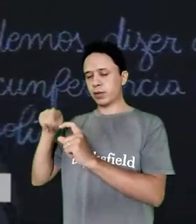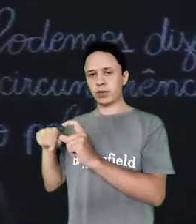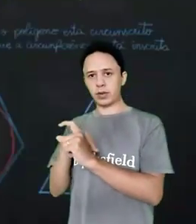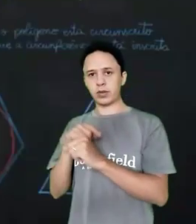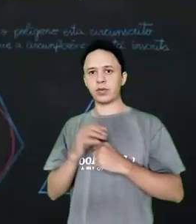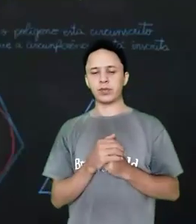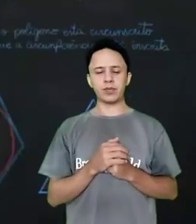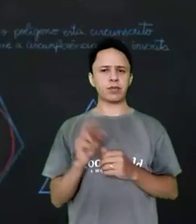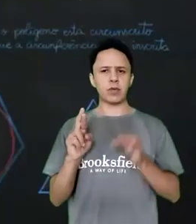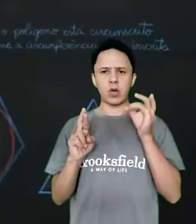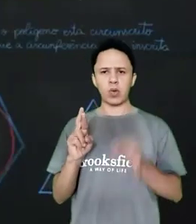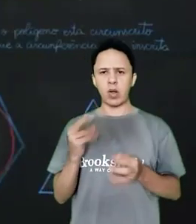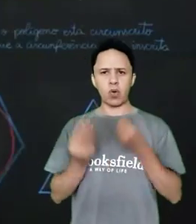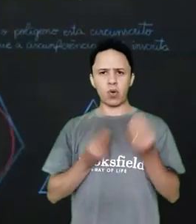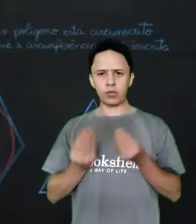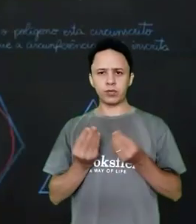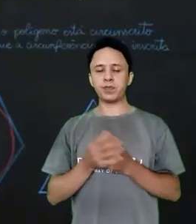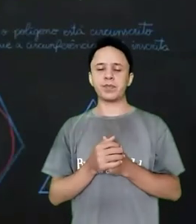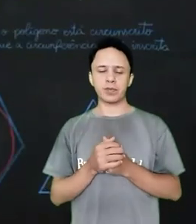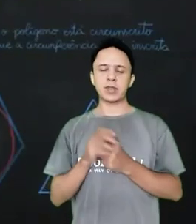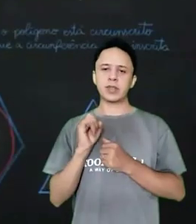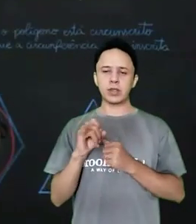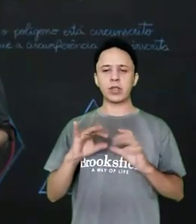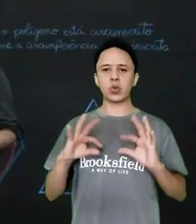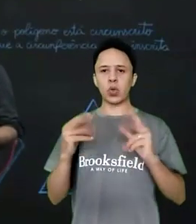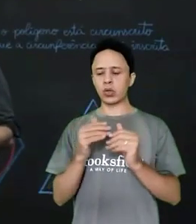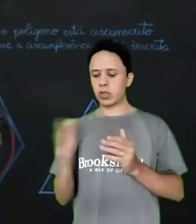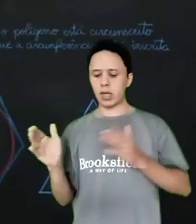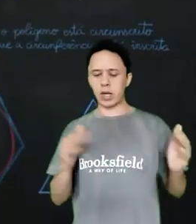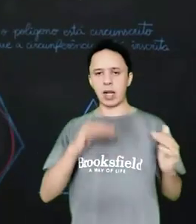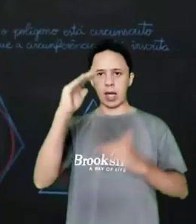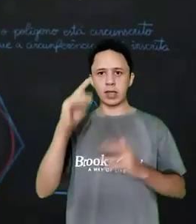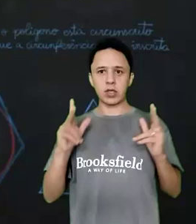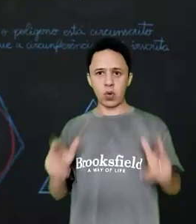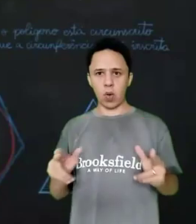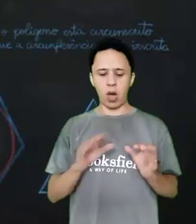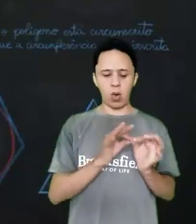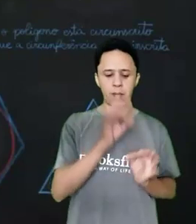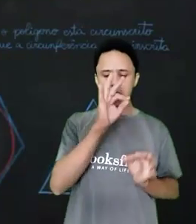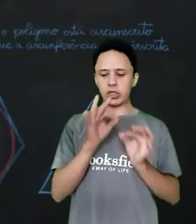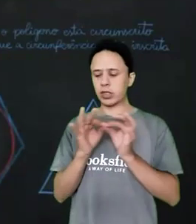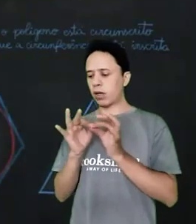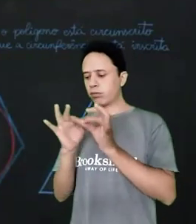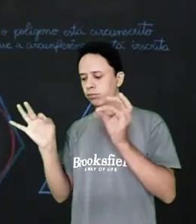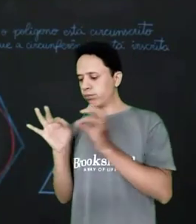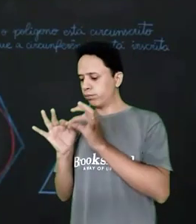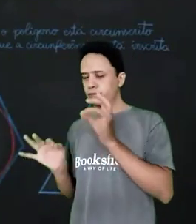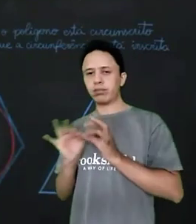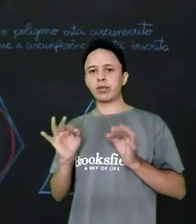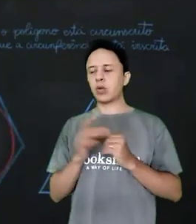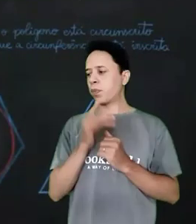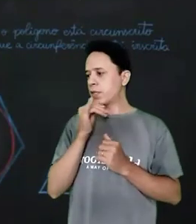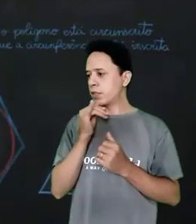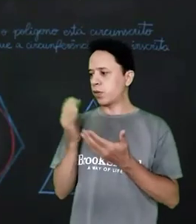regular, tá? Um polígono será regular quando todos os seus lados forem iguais em medida. Aqui, por exemplo, então, se eu disser